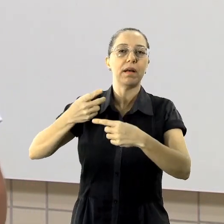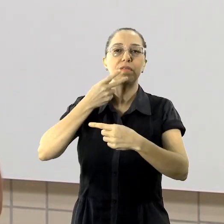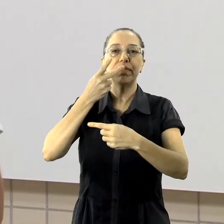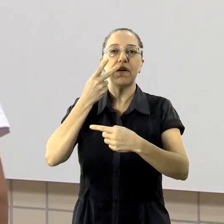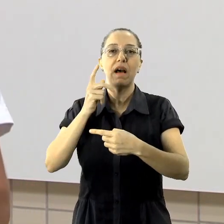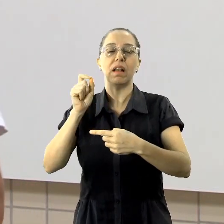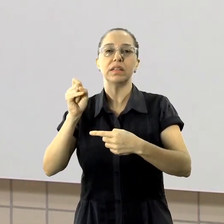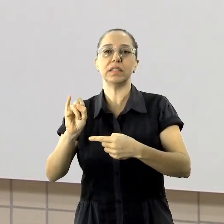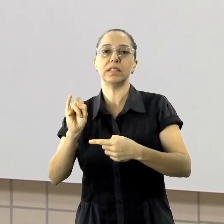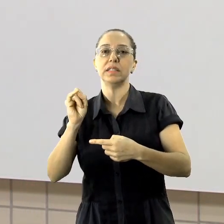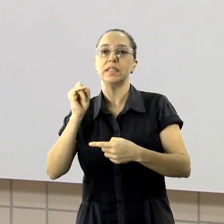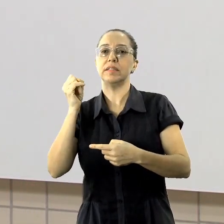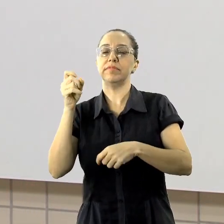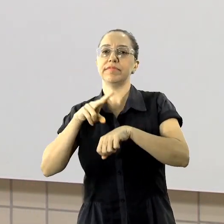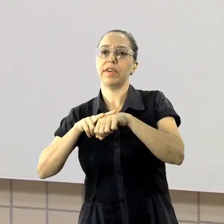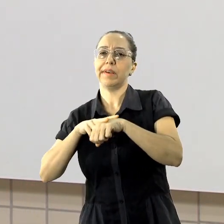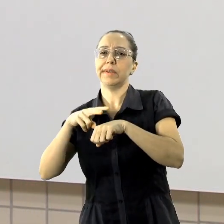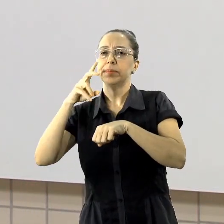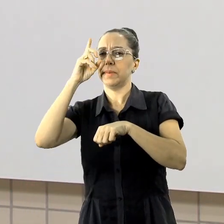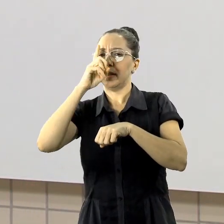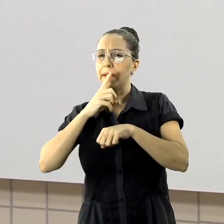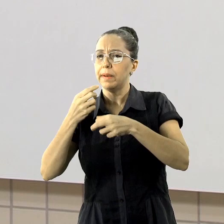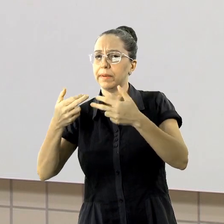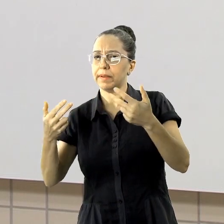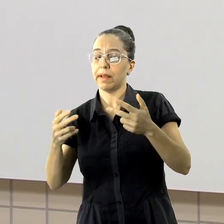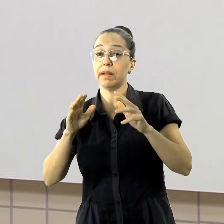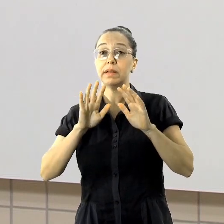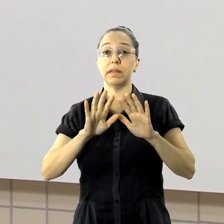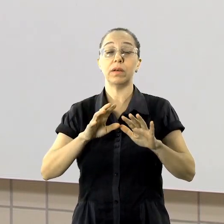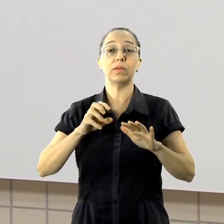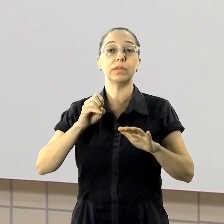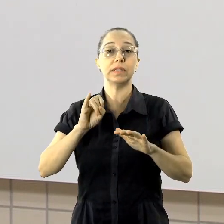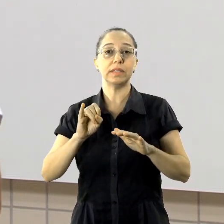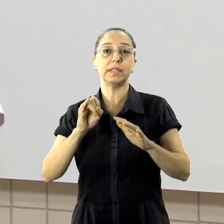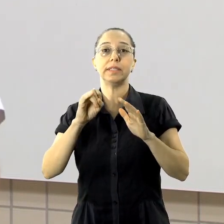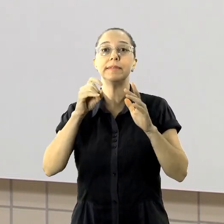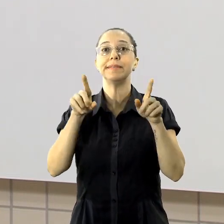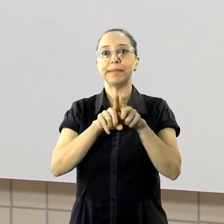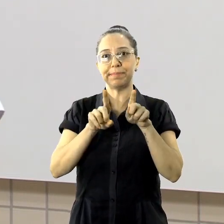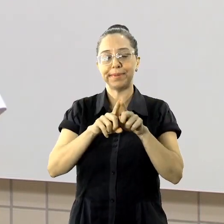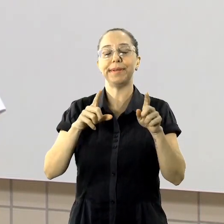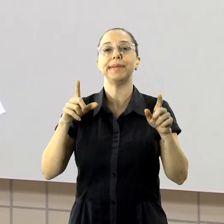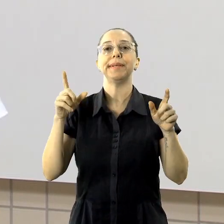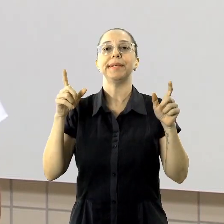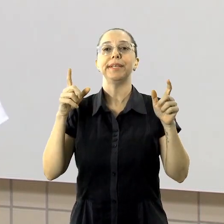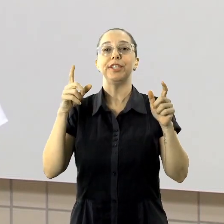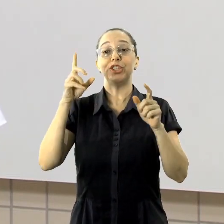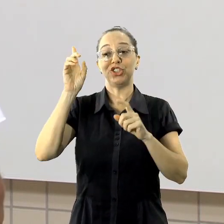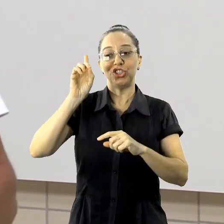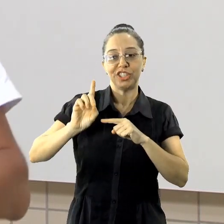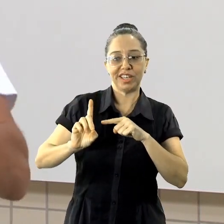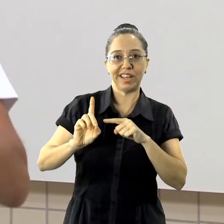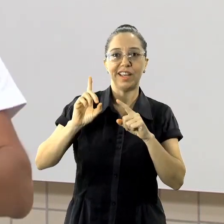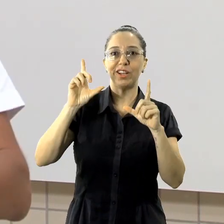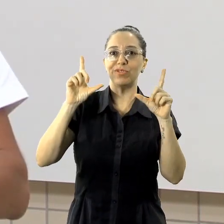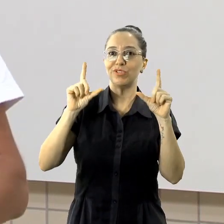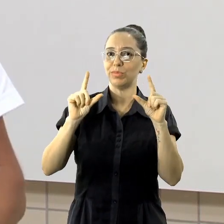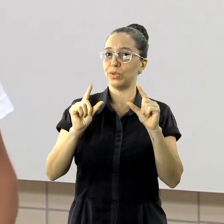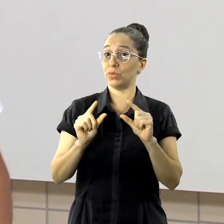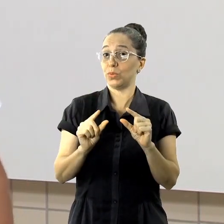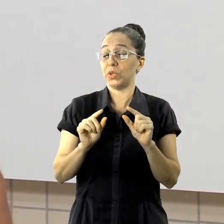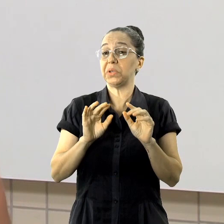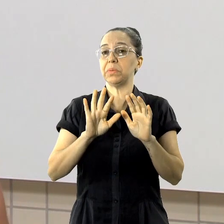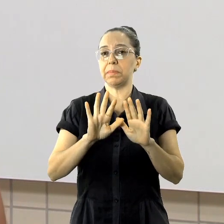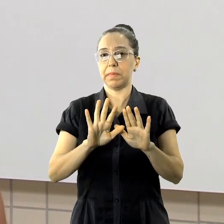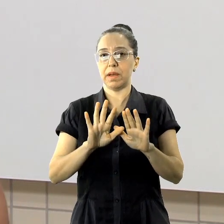amarela, com alguns direitos que foram reduzidos, algumas atribuições que foram acrescentadas, mas calma, vamos